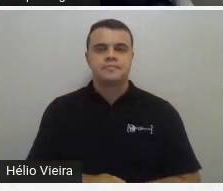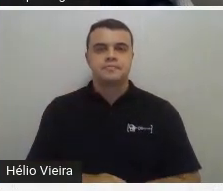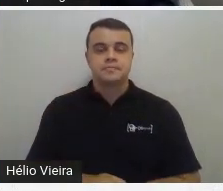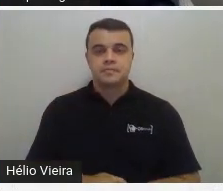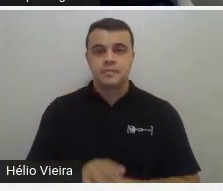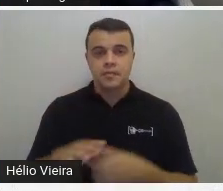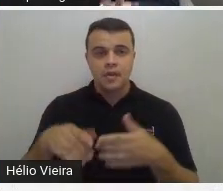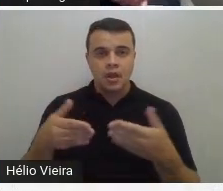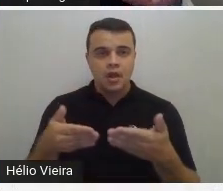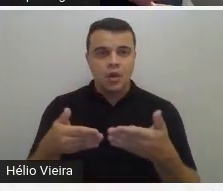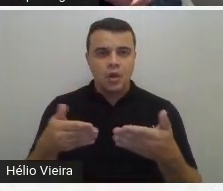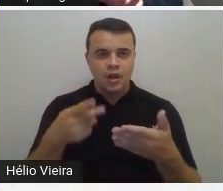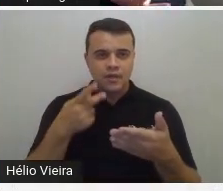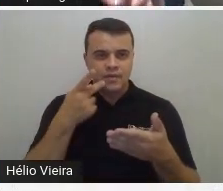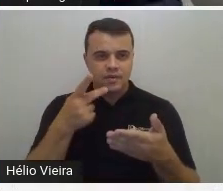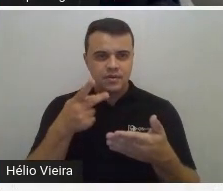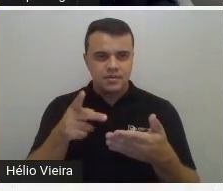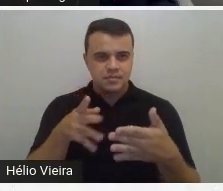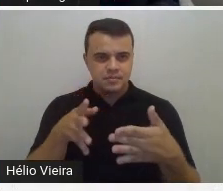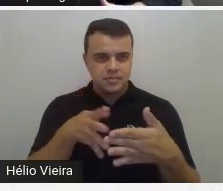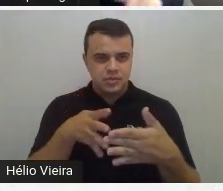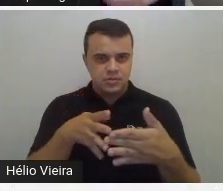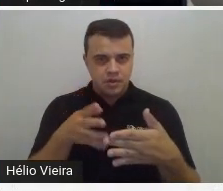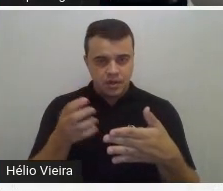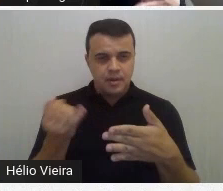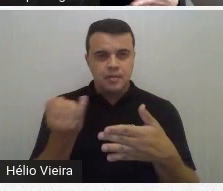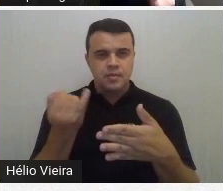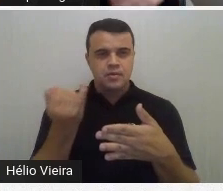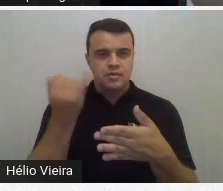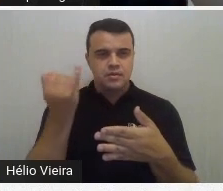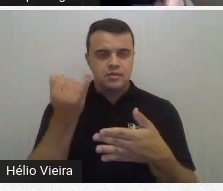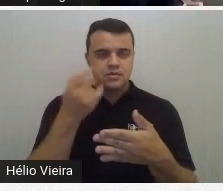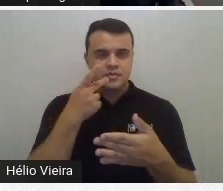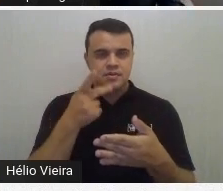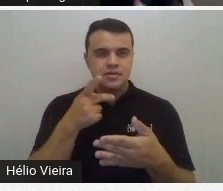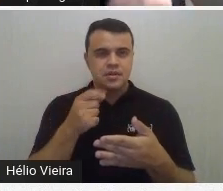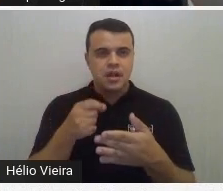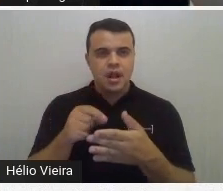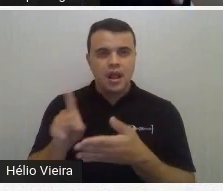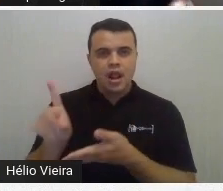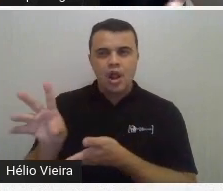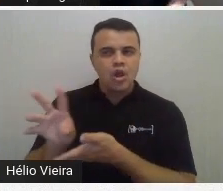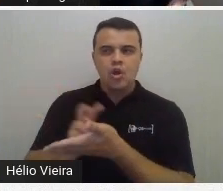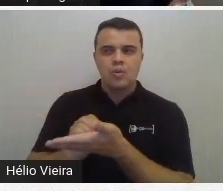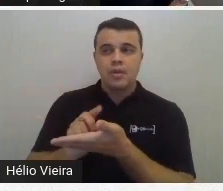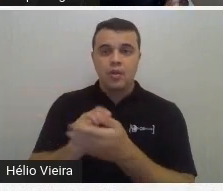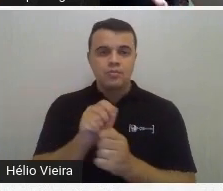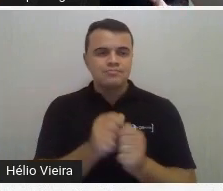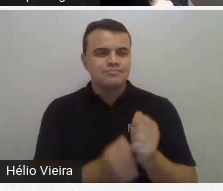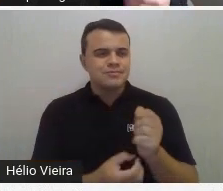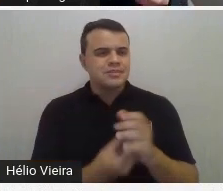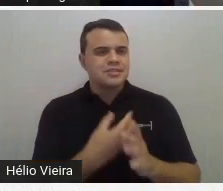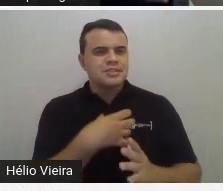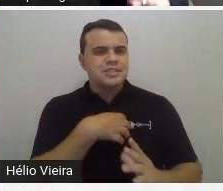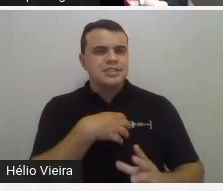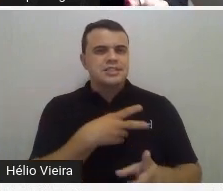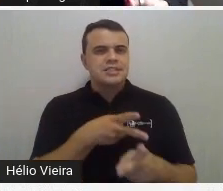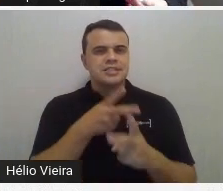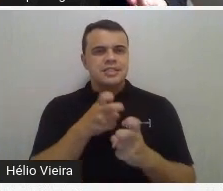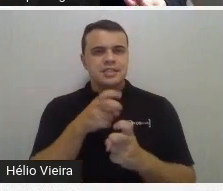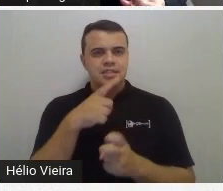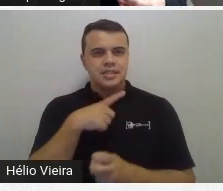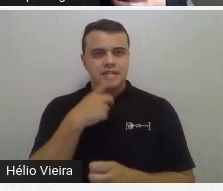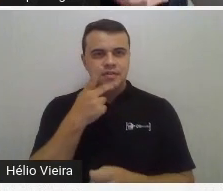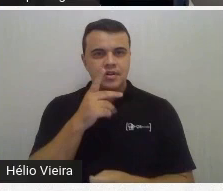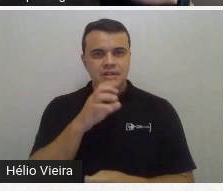E é uma pintura, isso aqui é muito importante, que não reproduz, mas produz sensações. Então, o que Cézanne traz